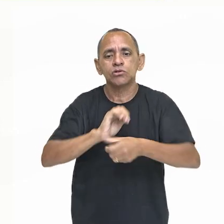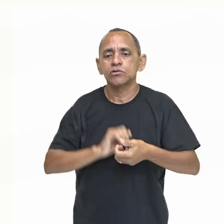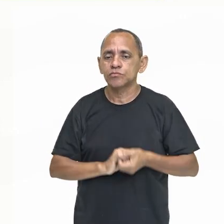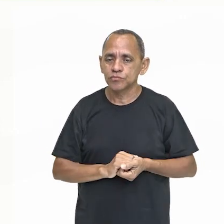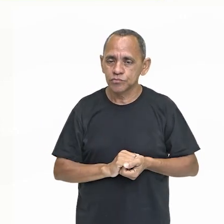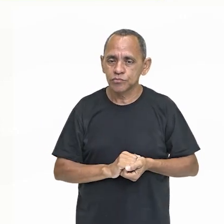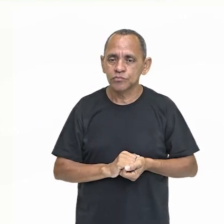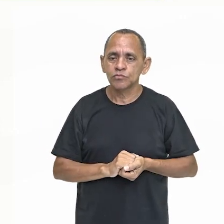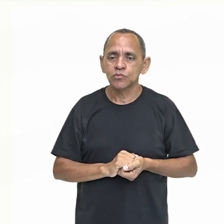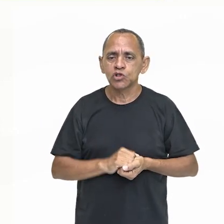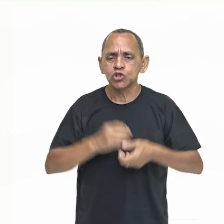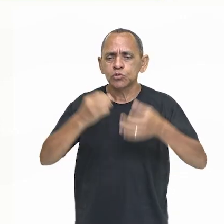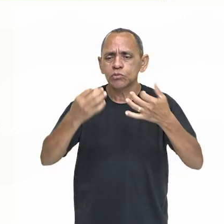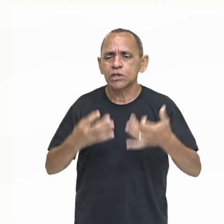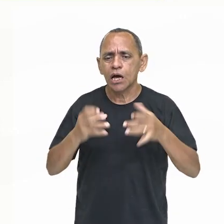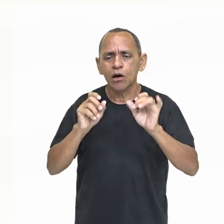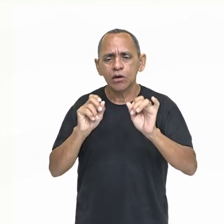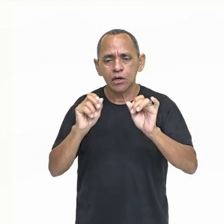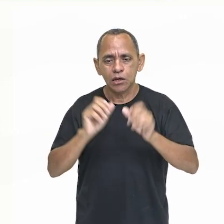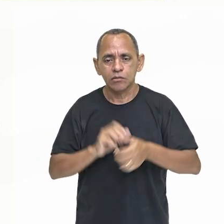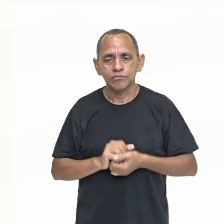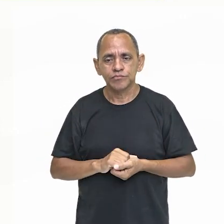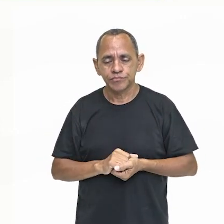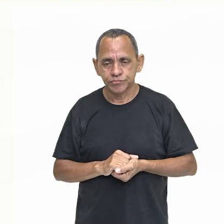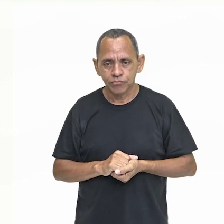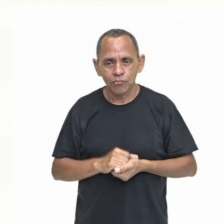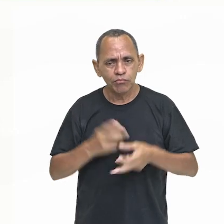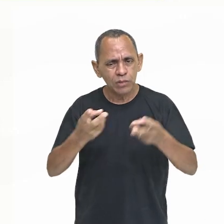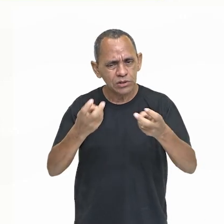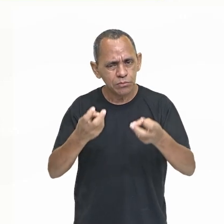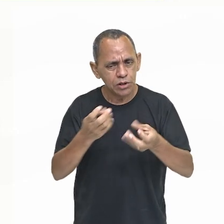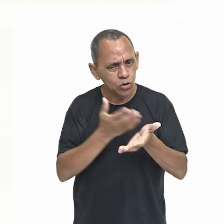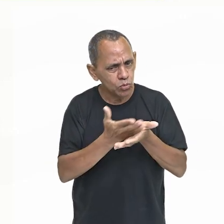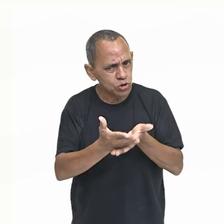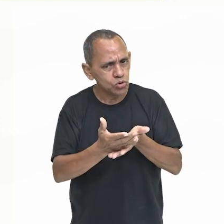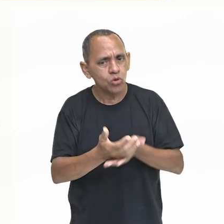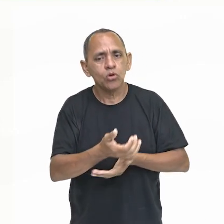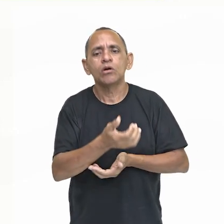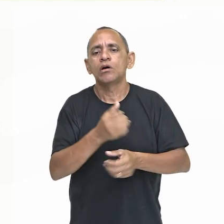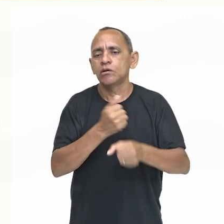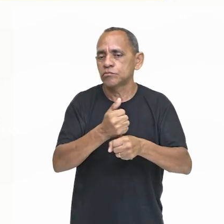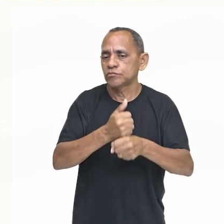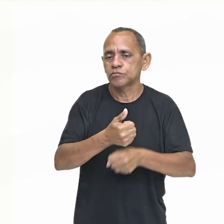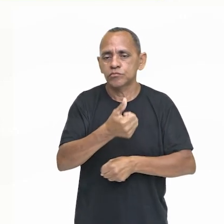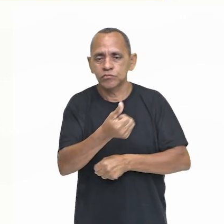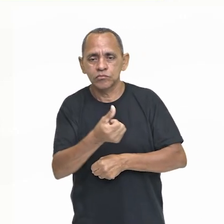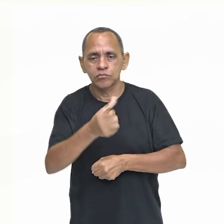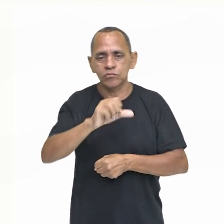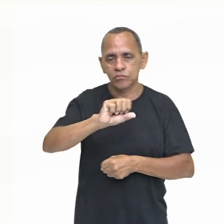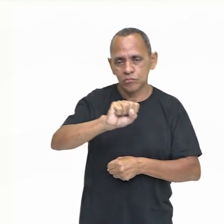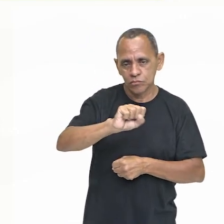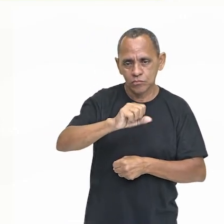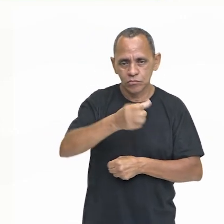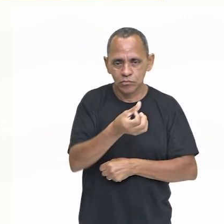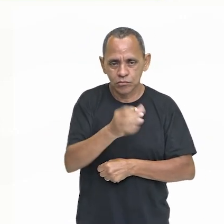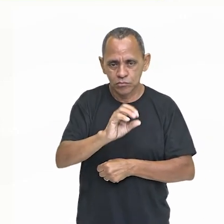falando da física moderna, porque vocês perceberam? Ele começou lá em 1860, só que eles